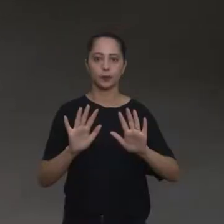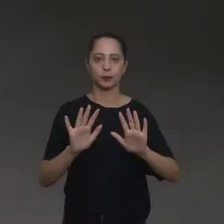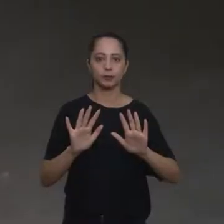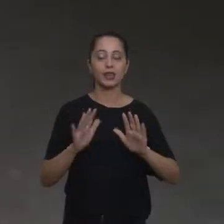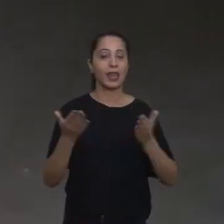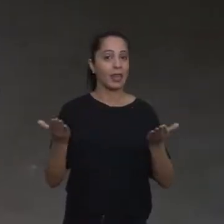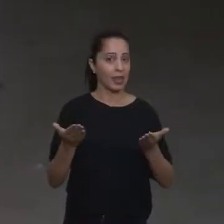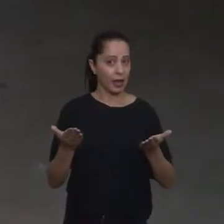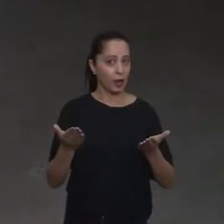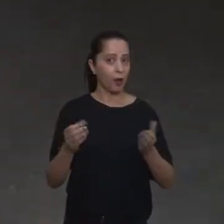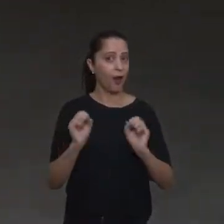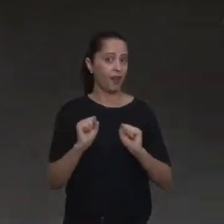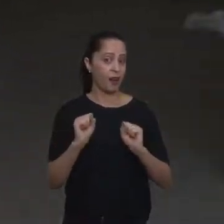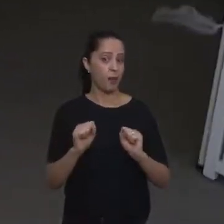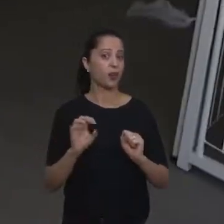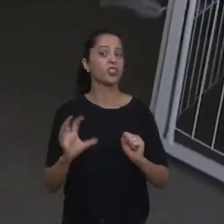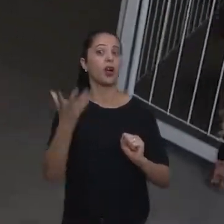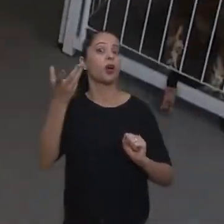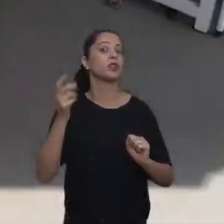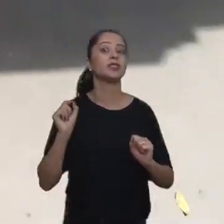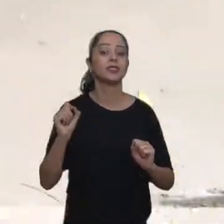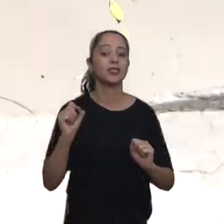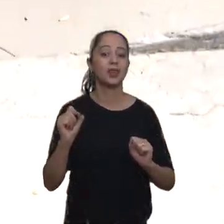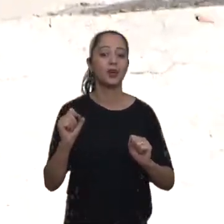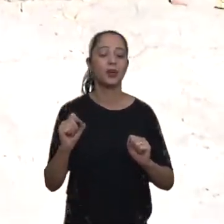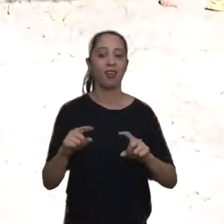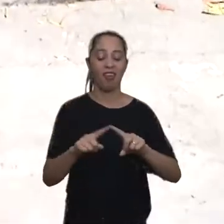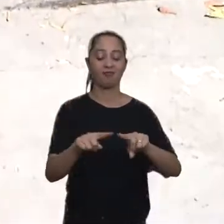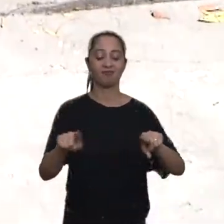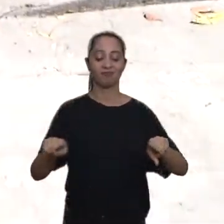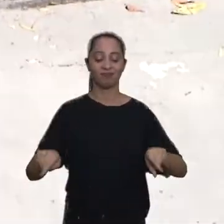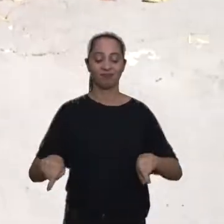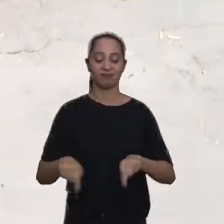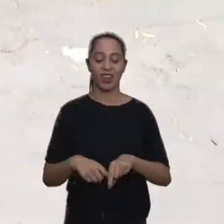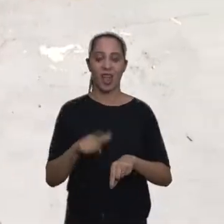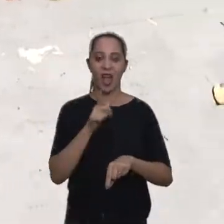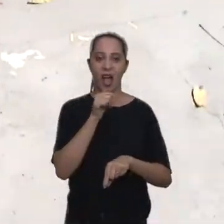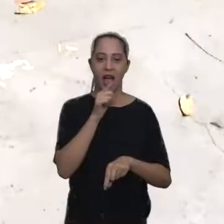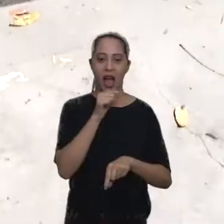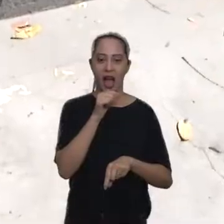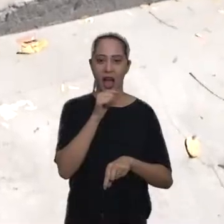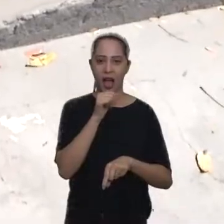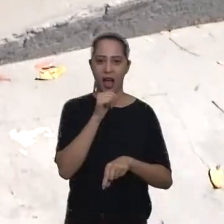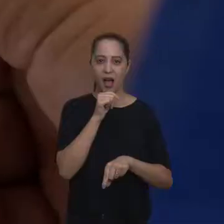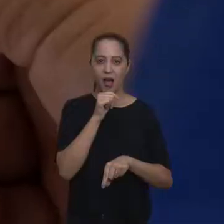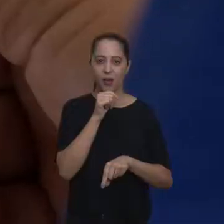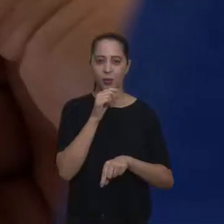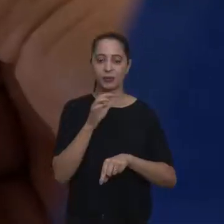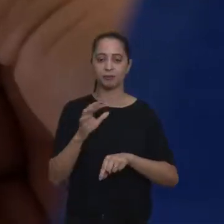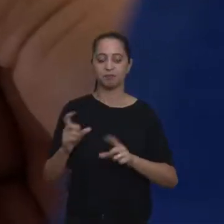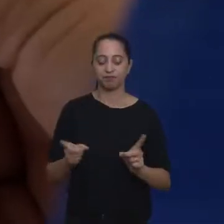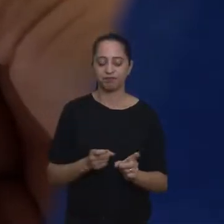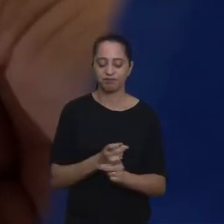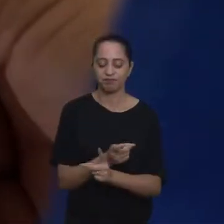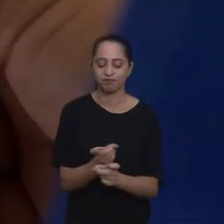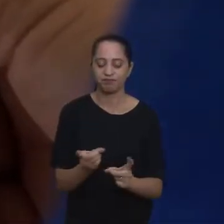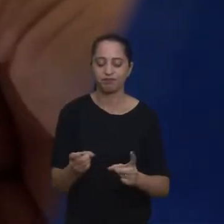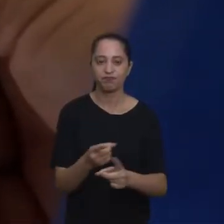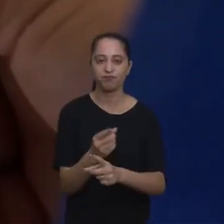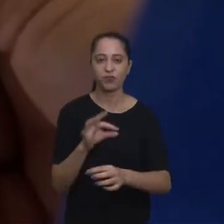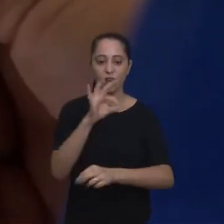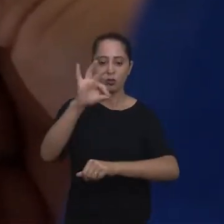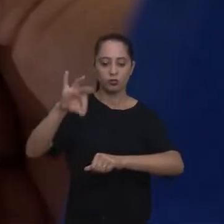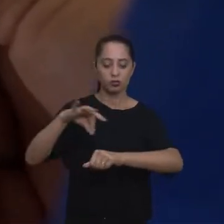Campos. Fato que deixa um ambiente propício para o surgimento de criadouros do mosquito Aedes aegypti, que transmite os vírus da